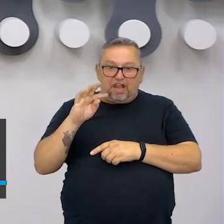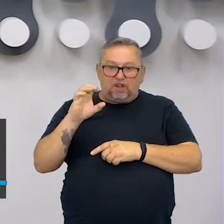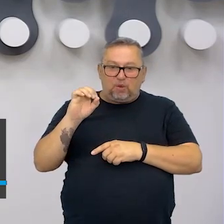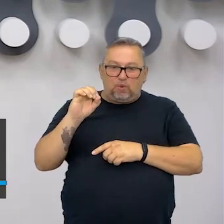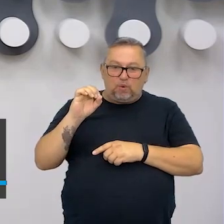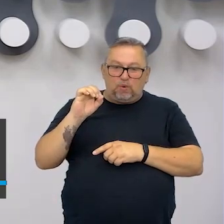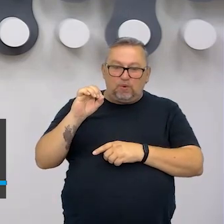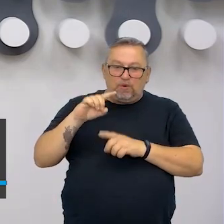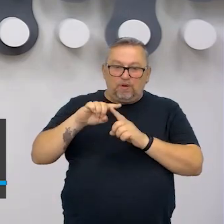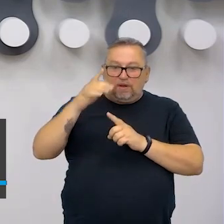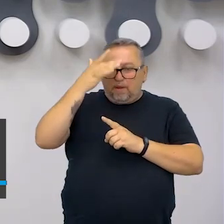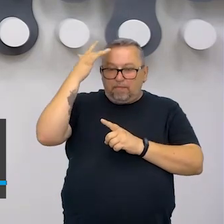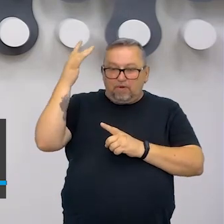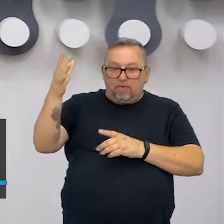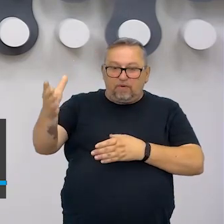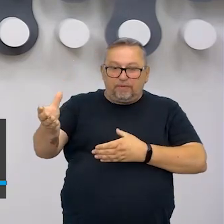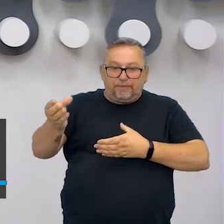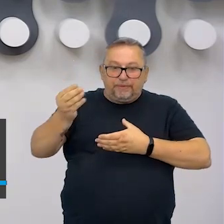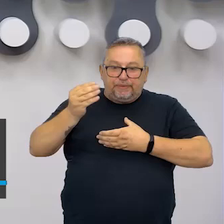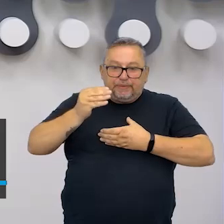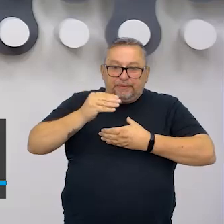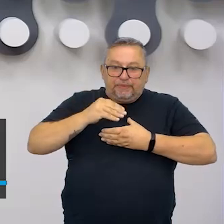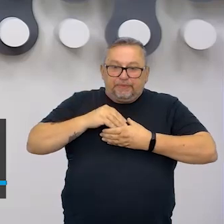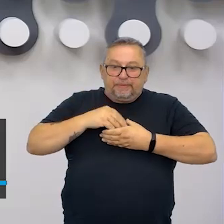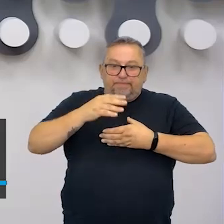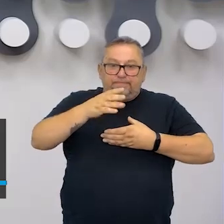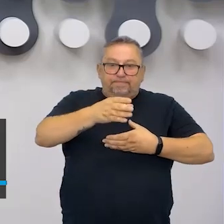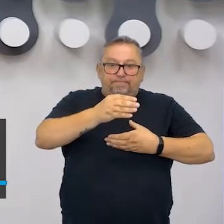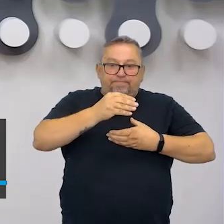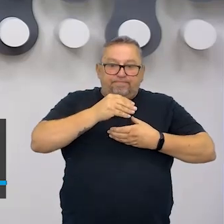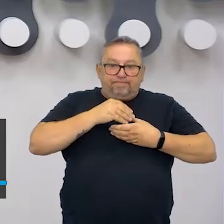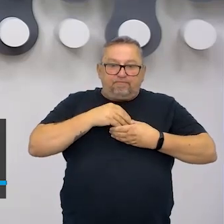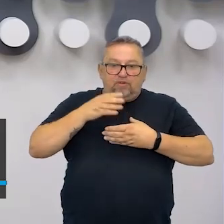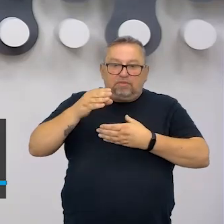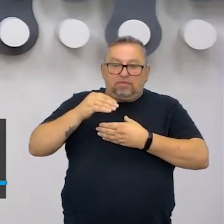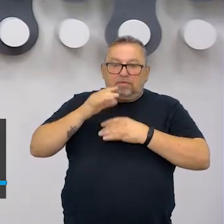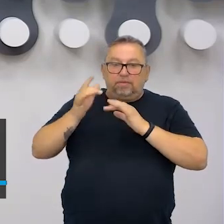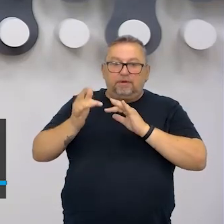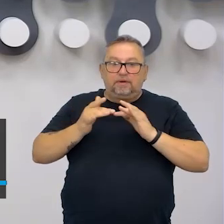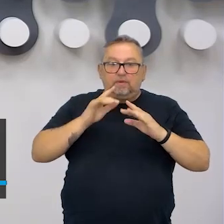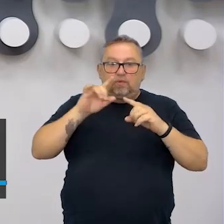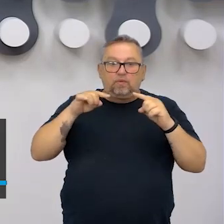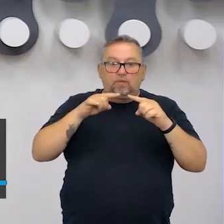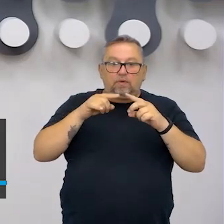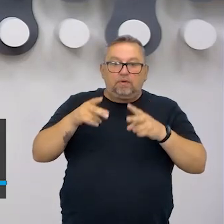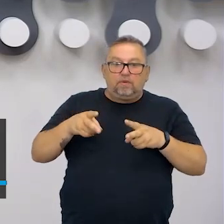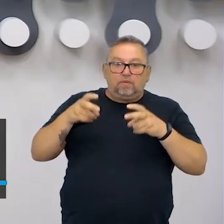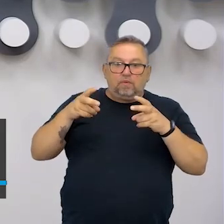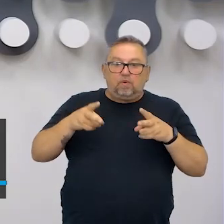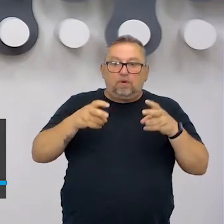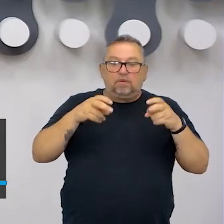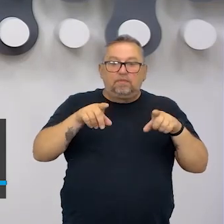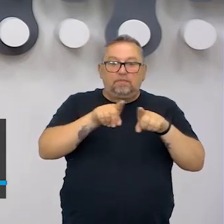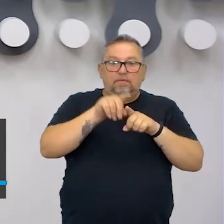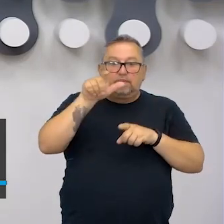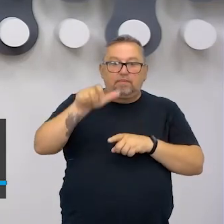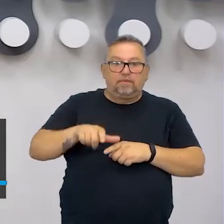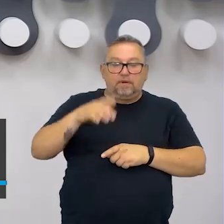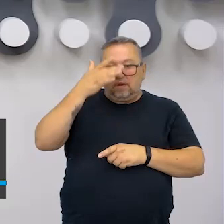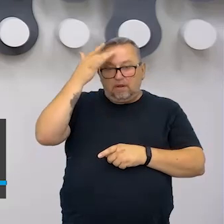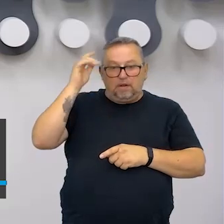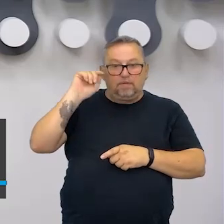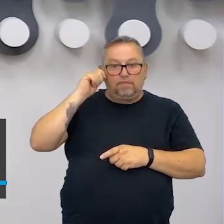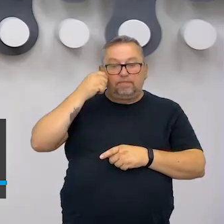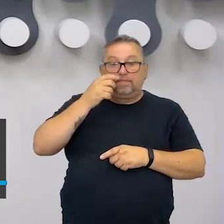vai introjetando. Por quê? Porque as relações objetivas são de exploração do ser negro, ou da